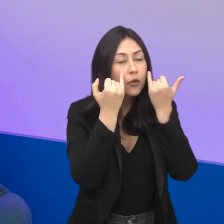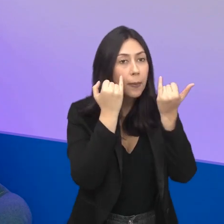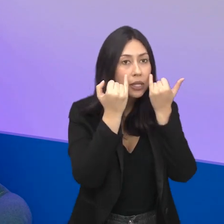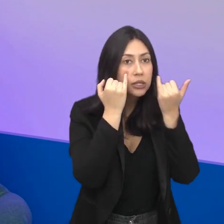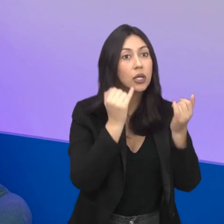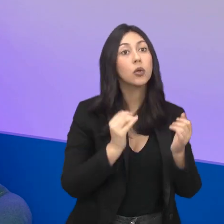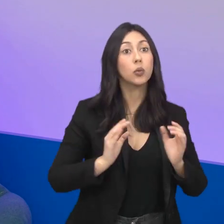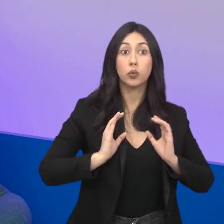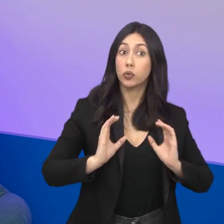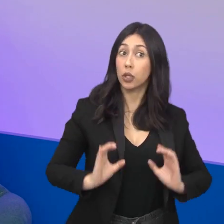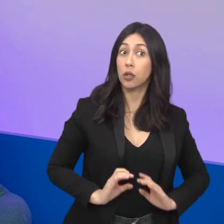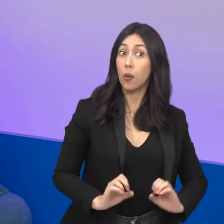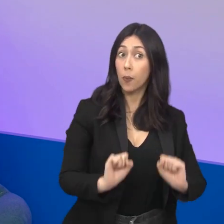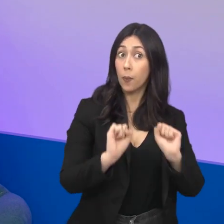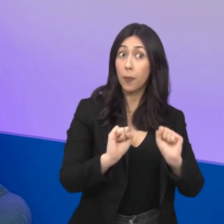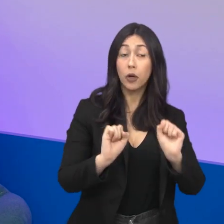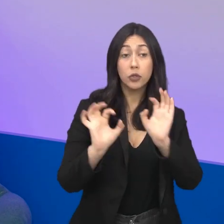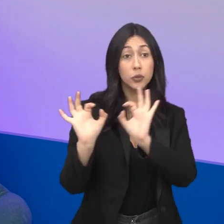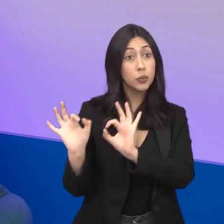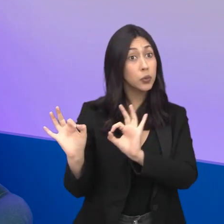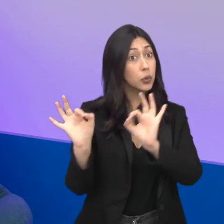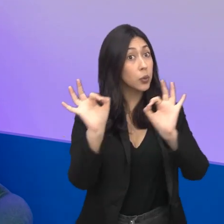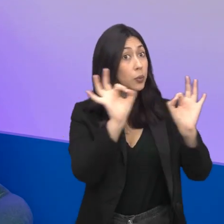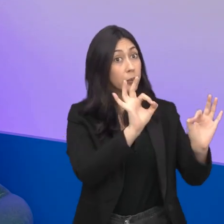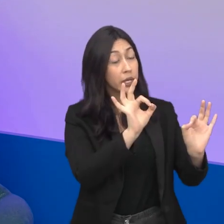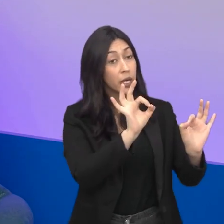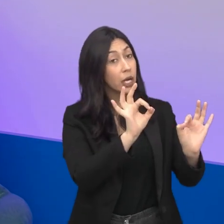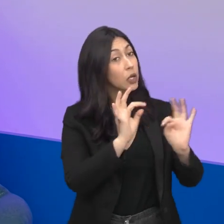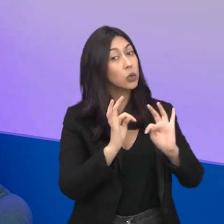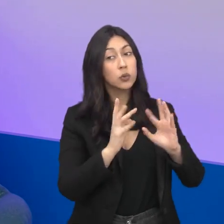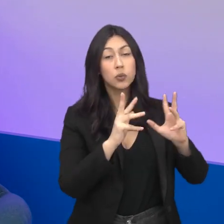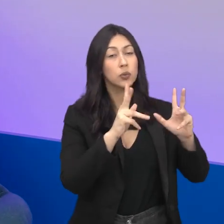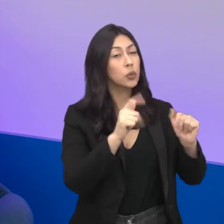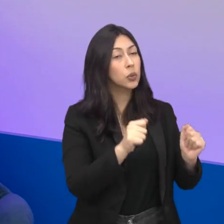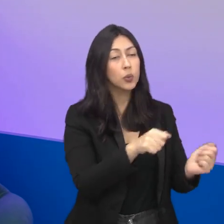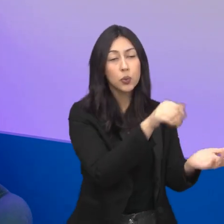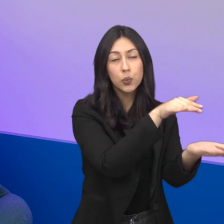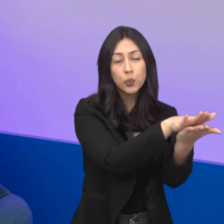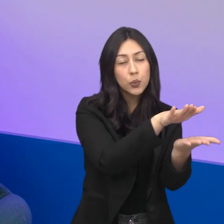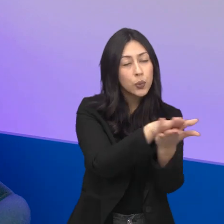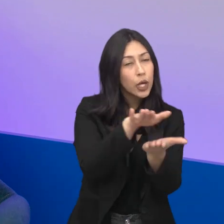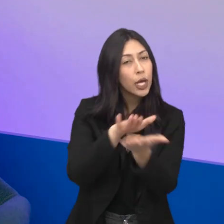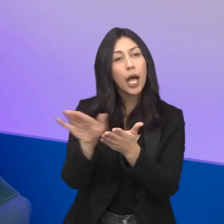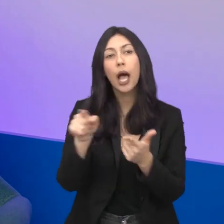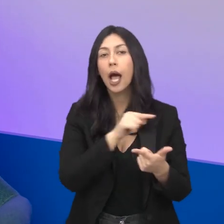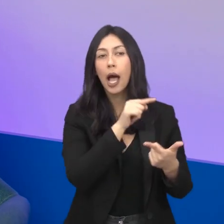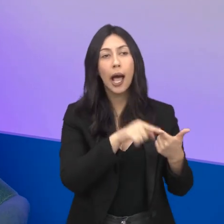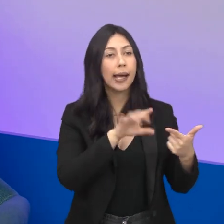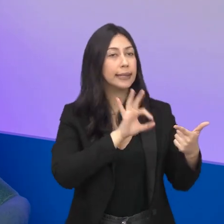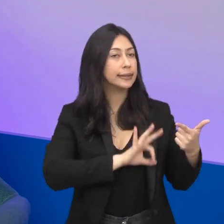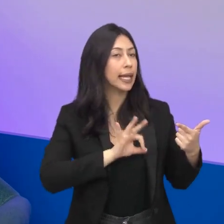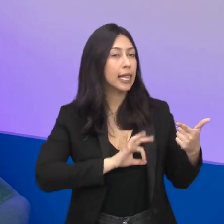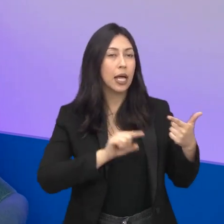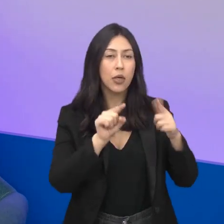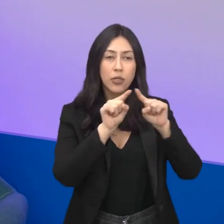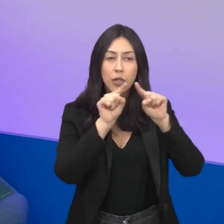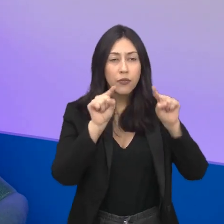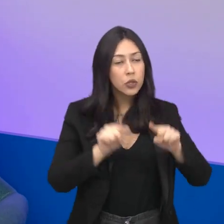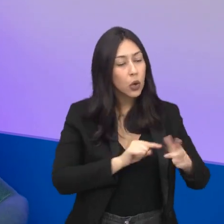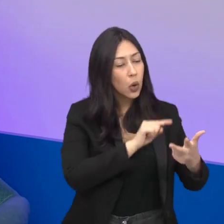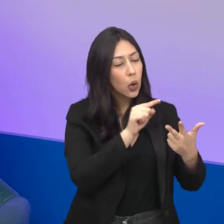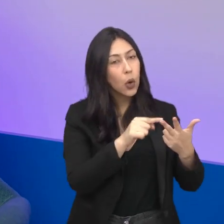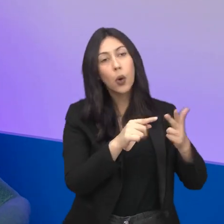o cidadão pode acompanhar tudo que acontece aqui na casa, os gastos, os servidores, os